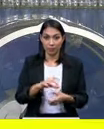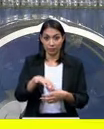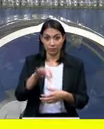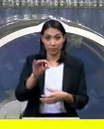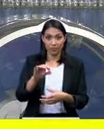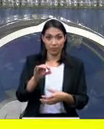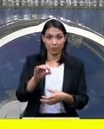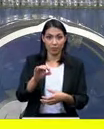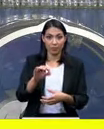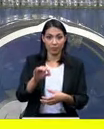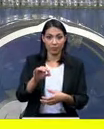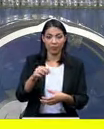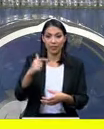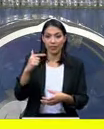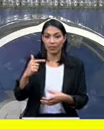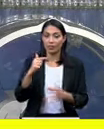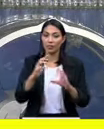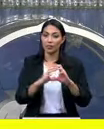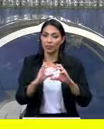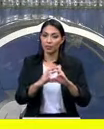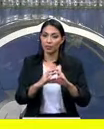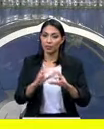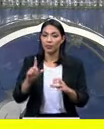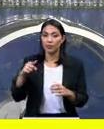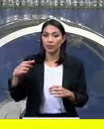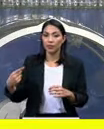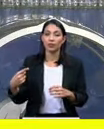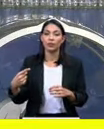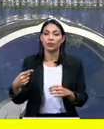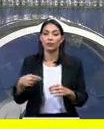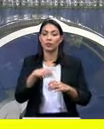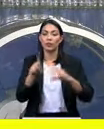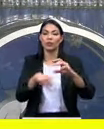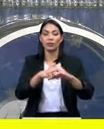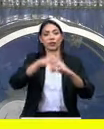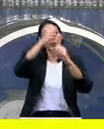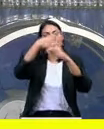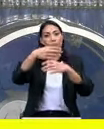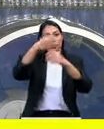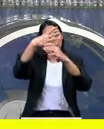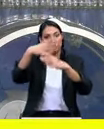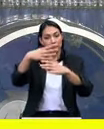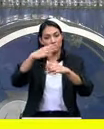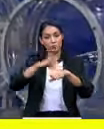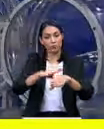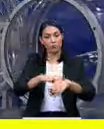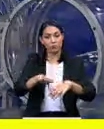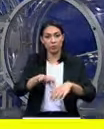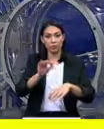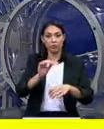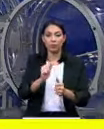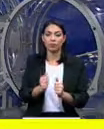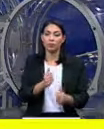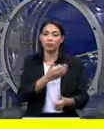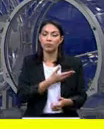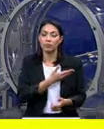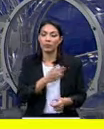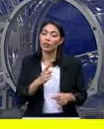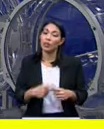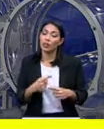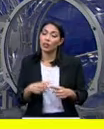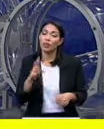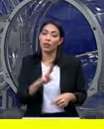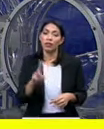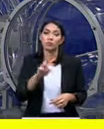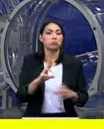Serão sorteados 7 números e em seguida o globo será reabastecido para o sorteio do time do coração, que possui o mesmo